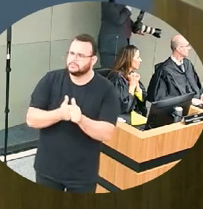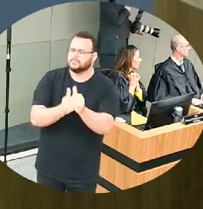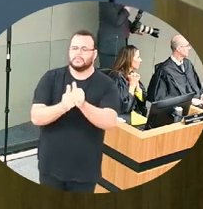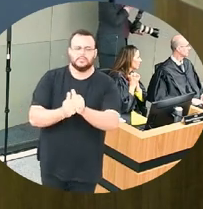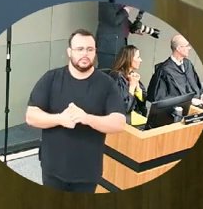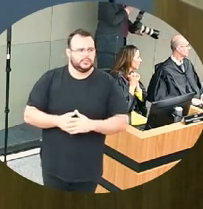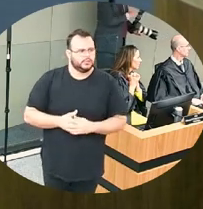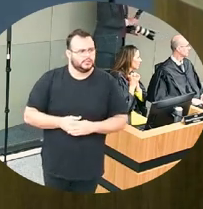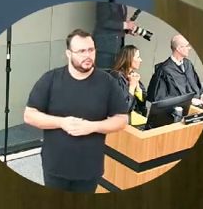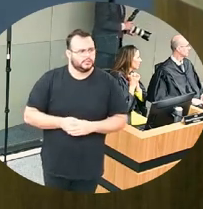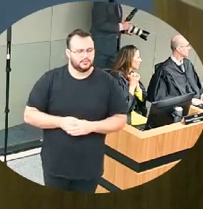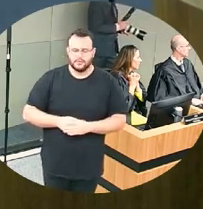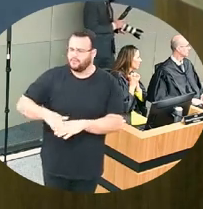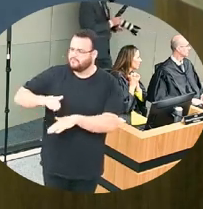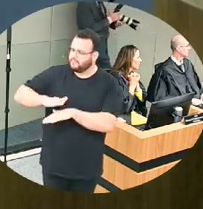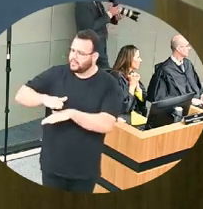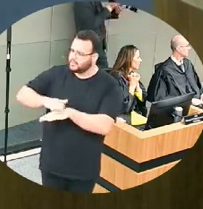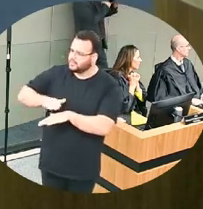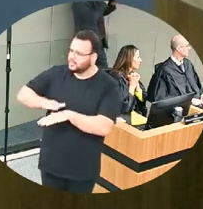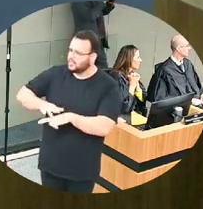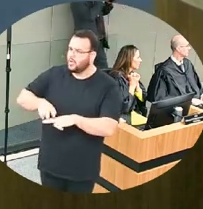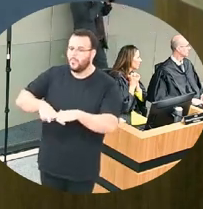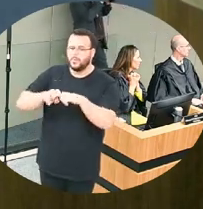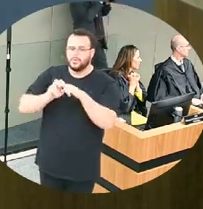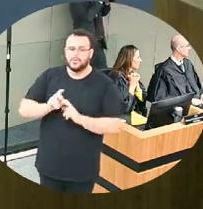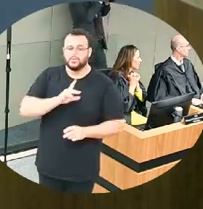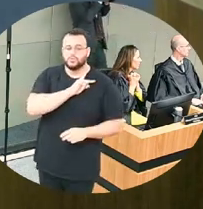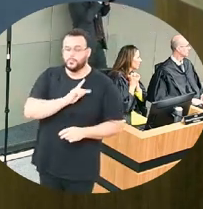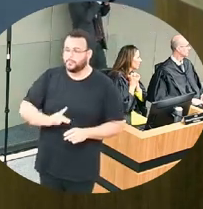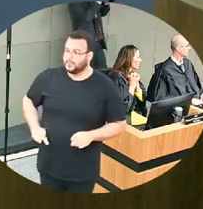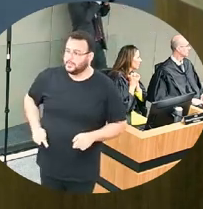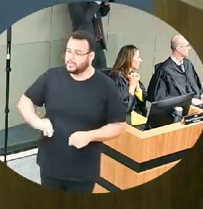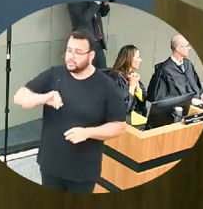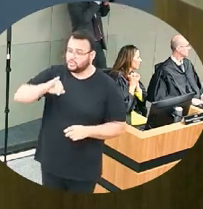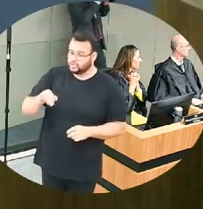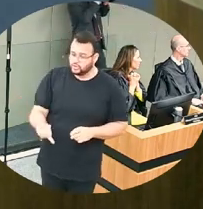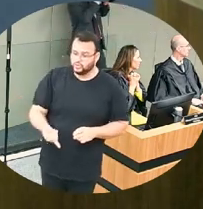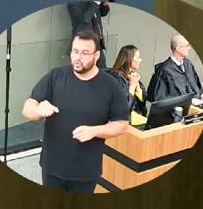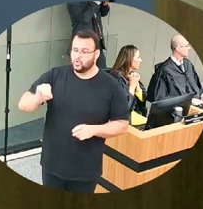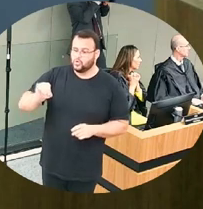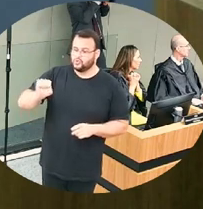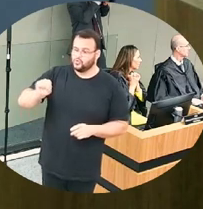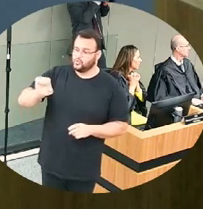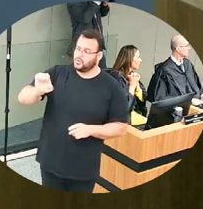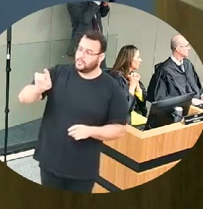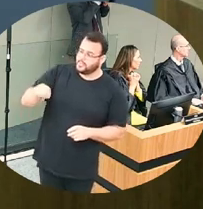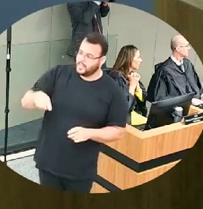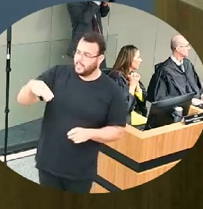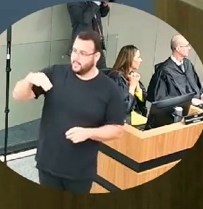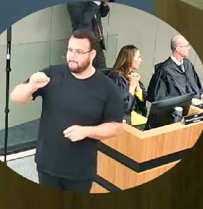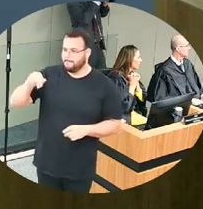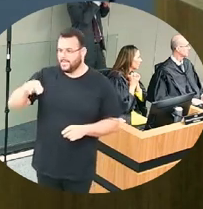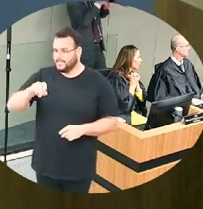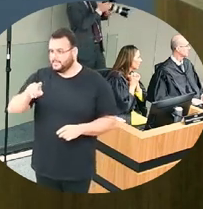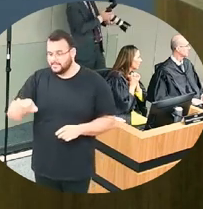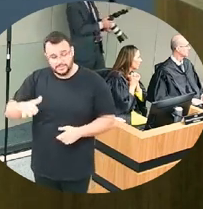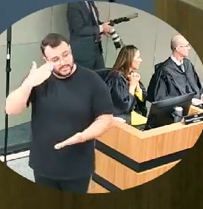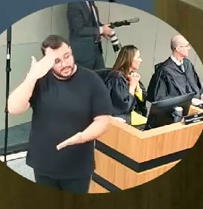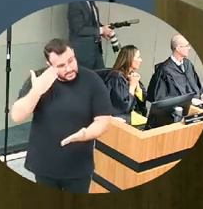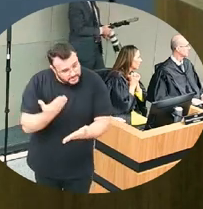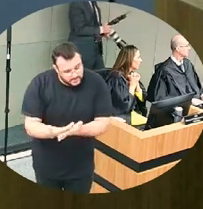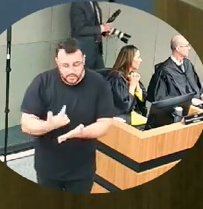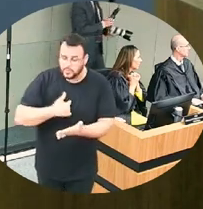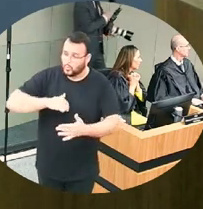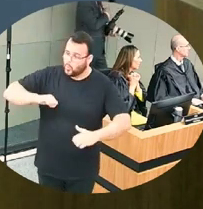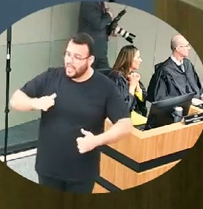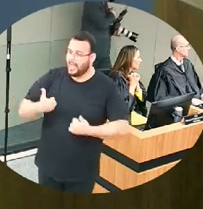trabalho que até então foi realizado pelo nosso presidente Dr José Ernesto manzi e tenho certeza que